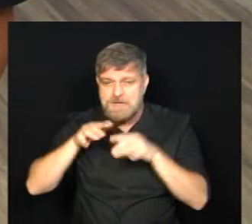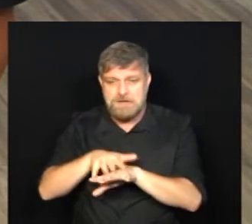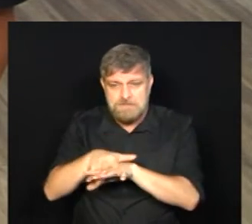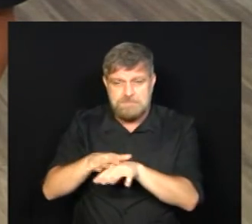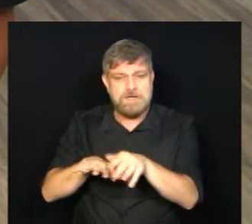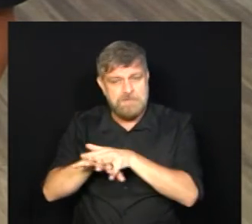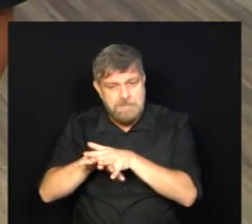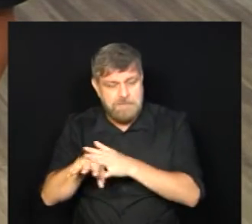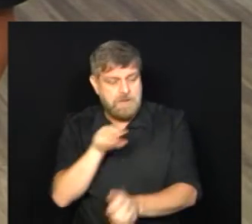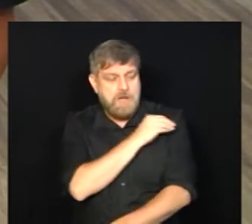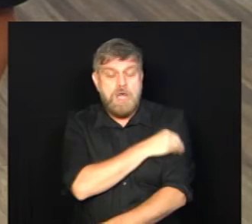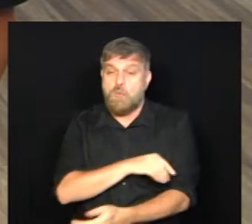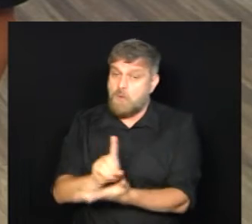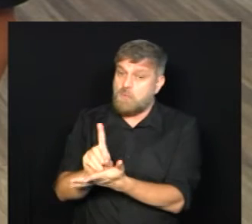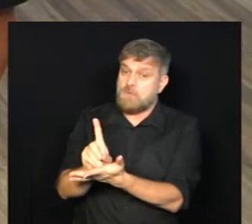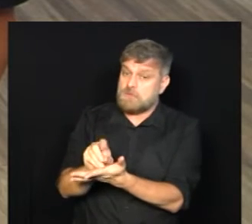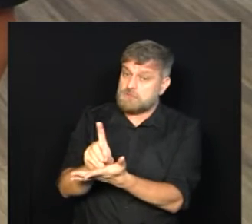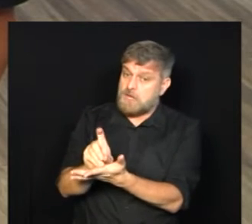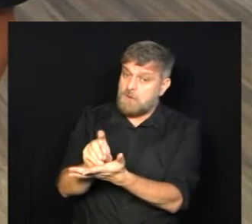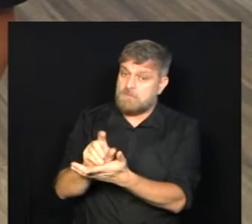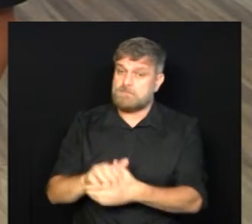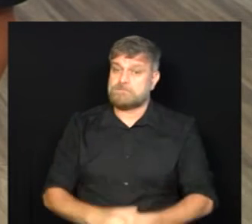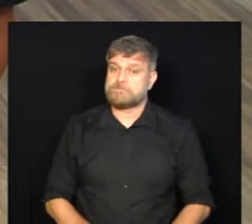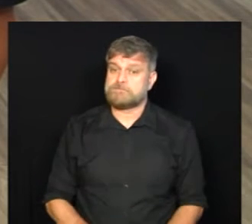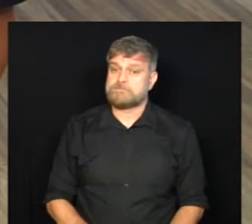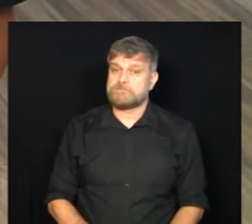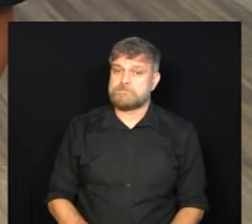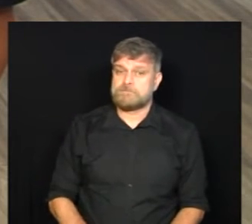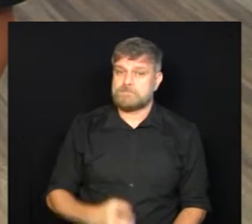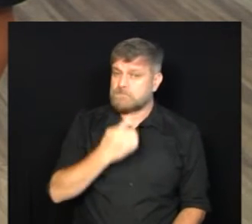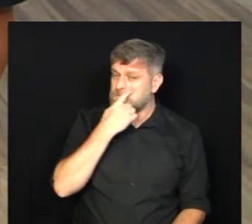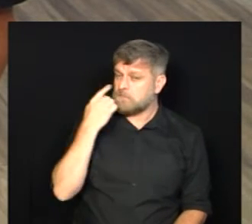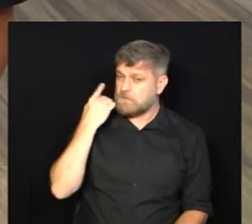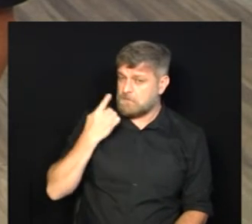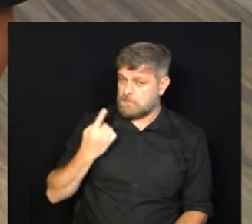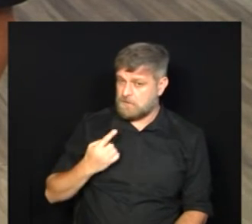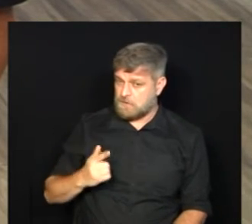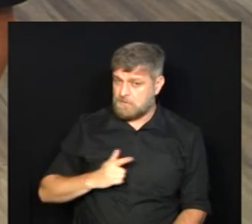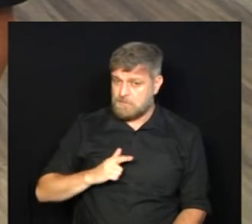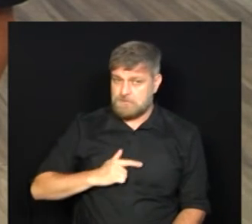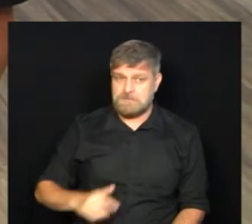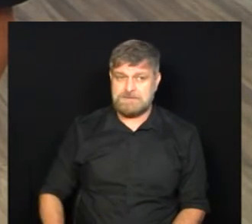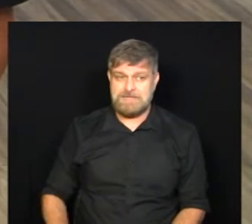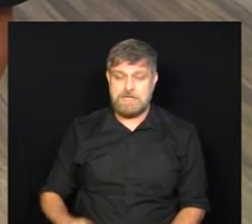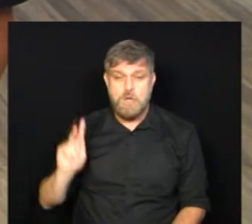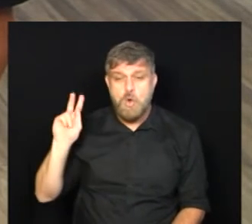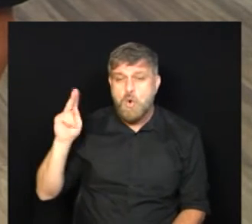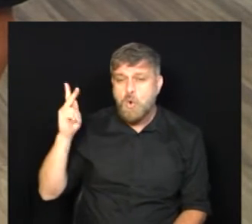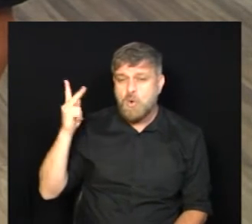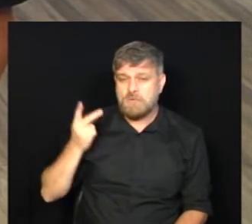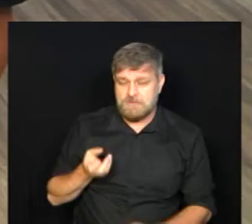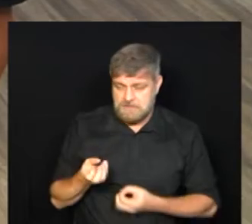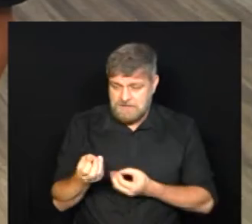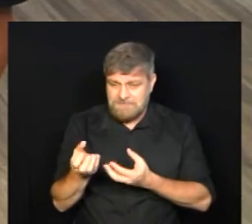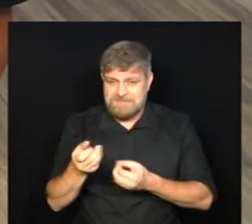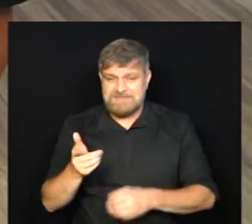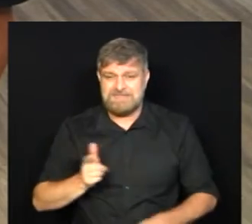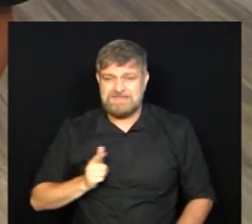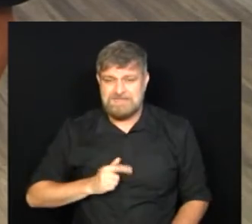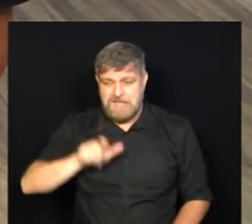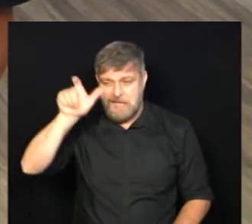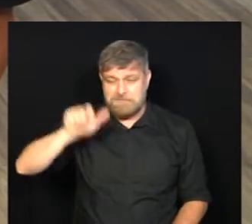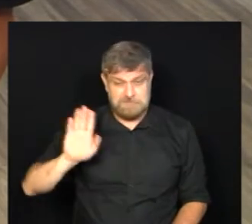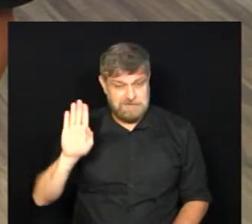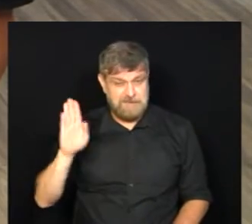as mãos e utilizando o álcool em gel. Minabreu, tem notícias na cidade de Hortolândia com os falsos agentes